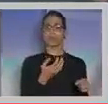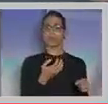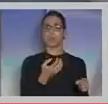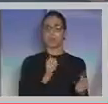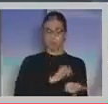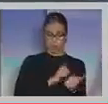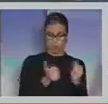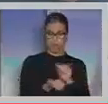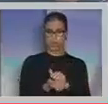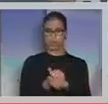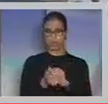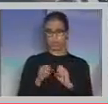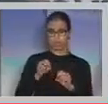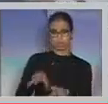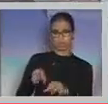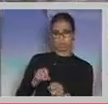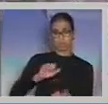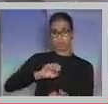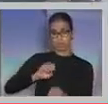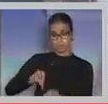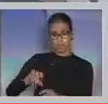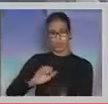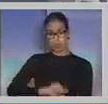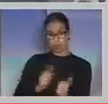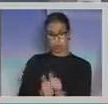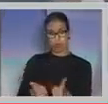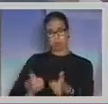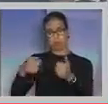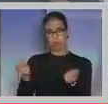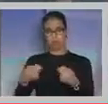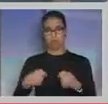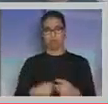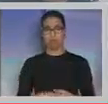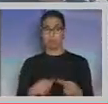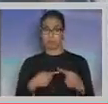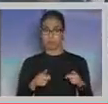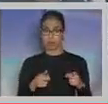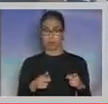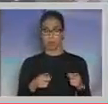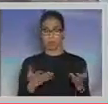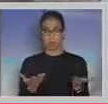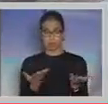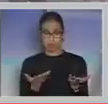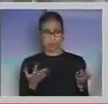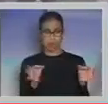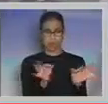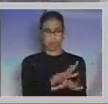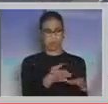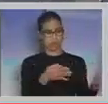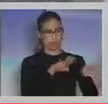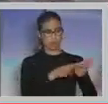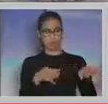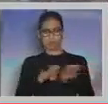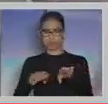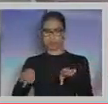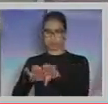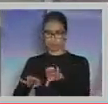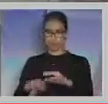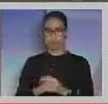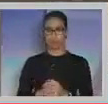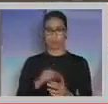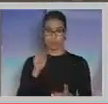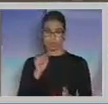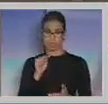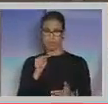que essa qualidade está sendo precarizada por conta do fechamento dessa salas que